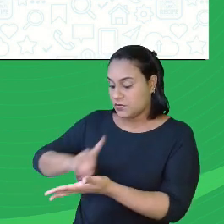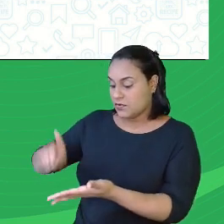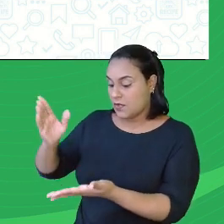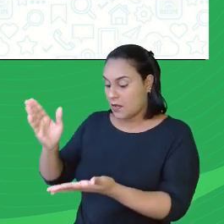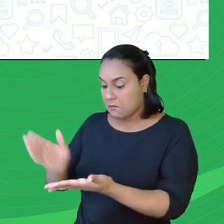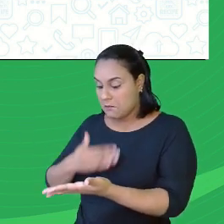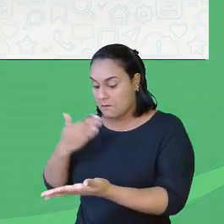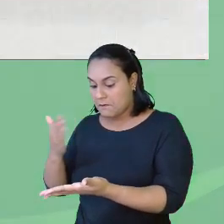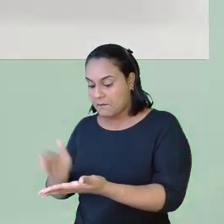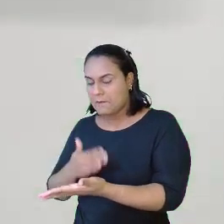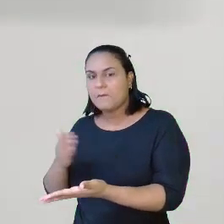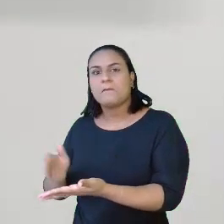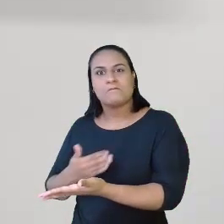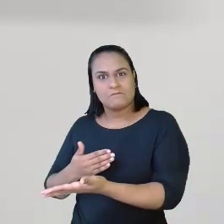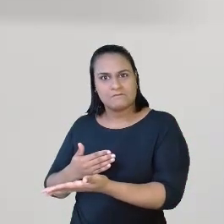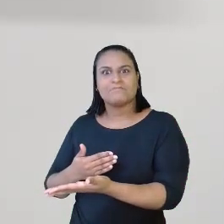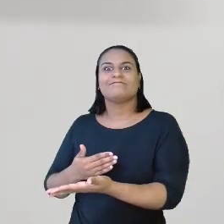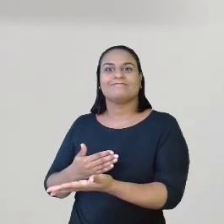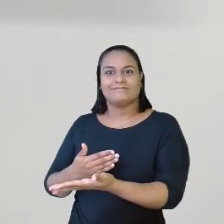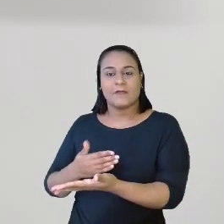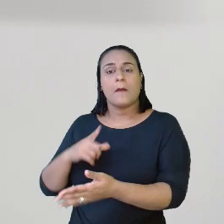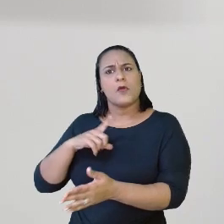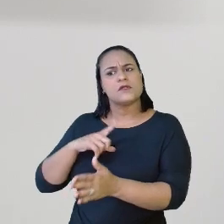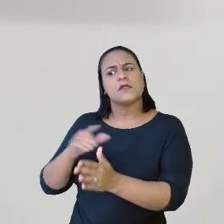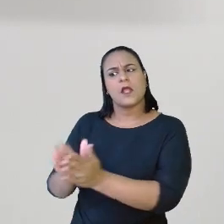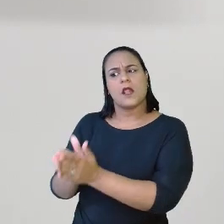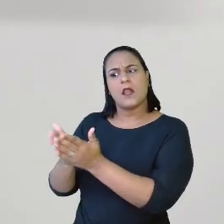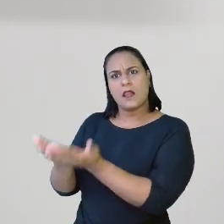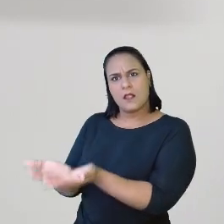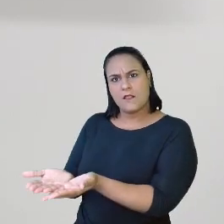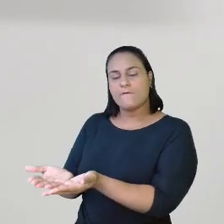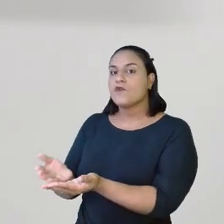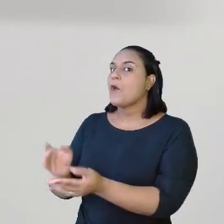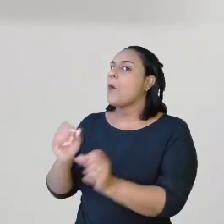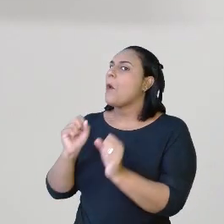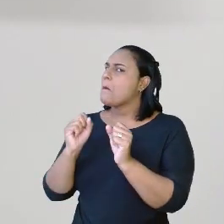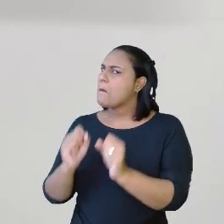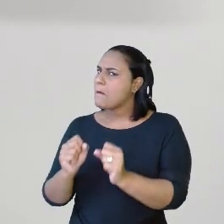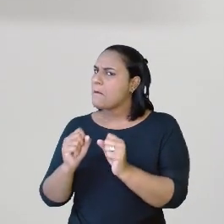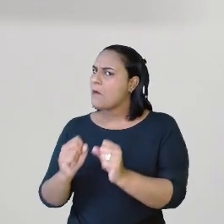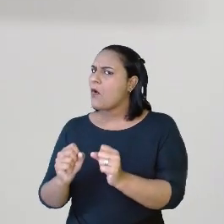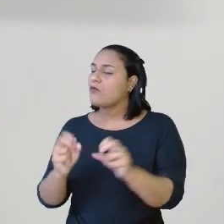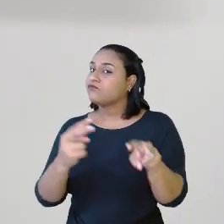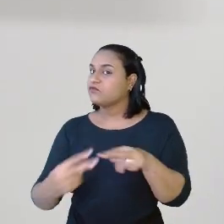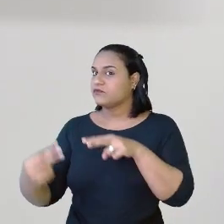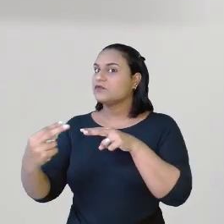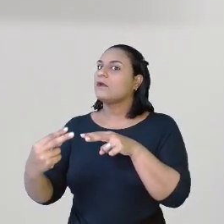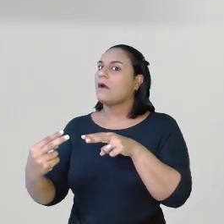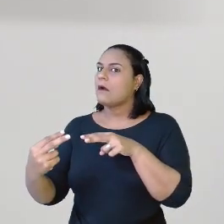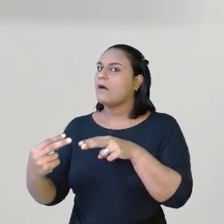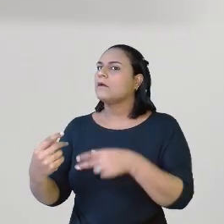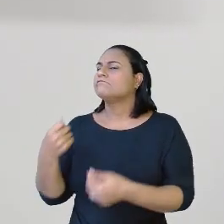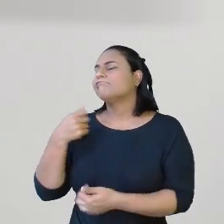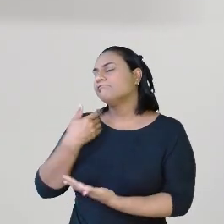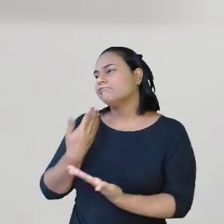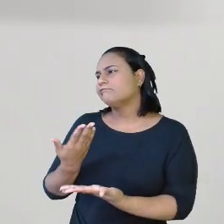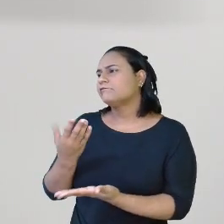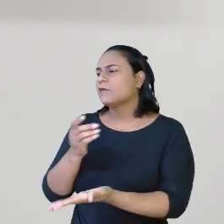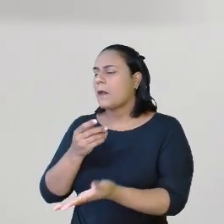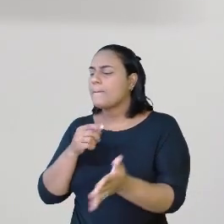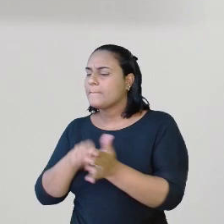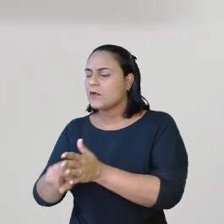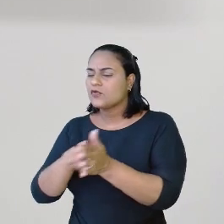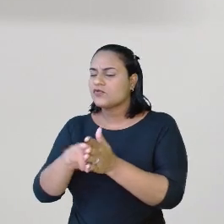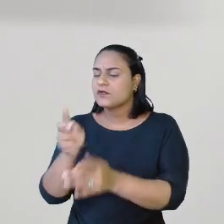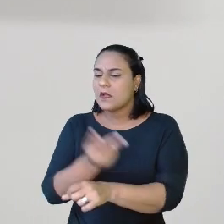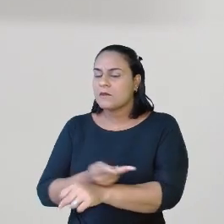ser um dicionário físico, o livro onde a gente folheia, ou pode ser um dicionário virtual, a gente procurar esse dicionário na